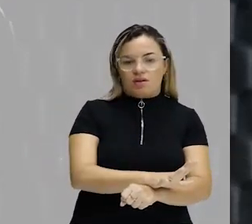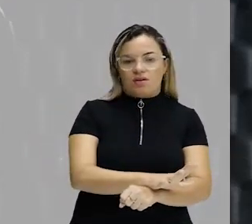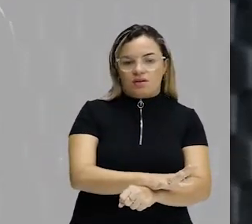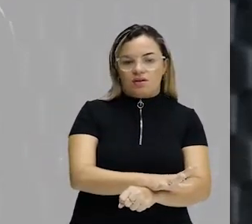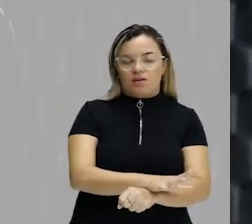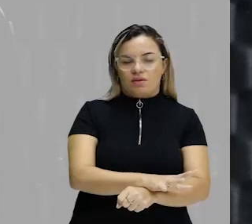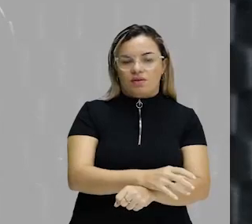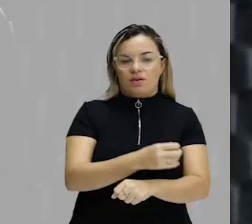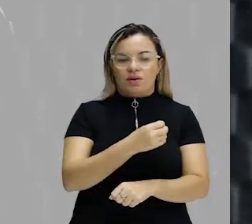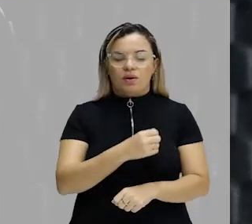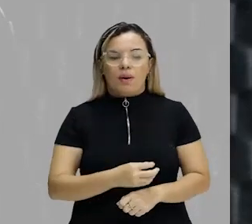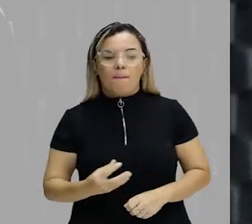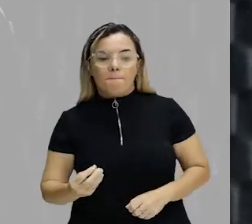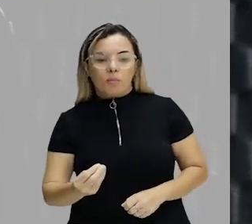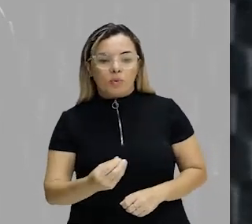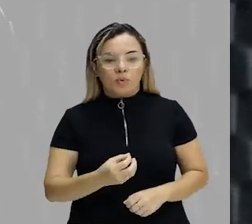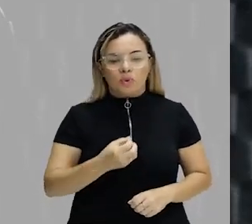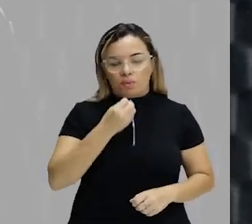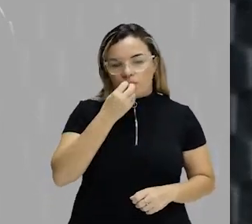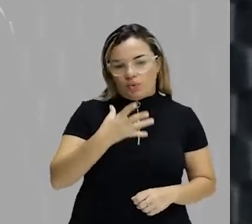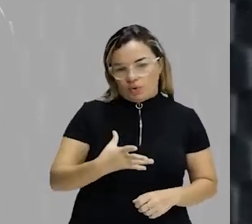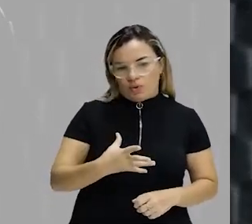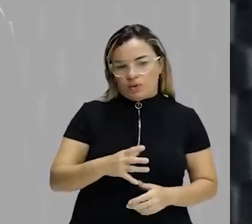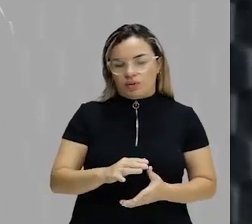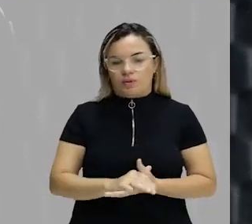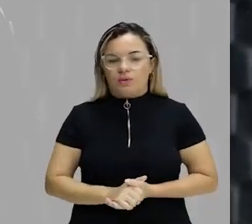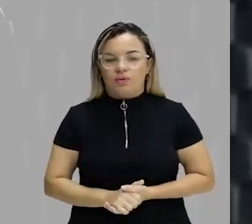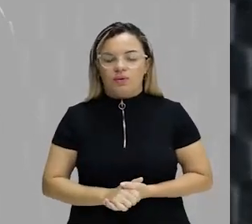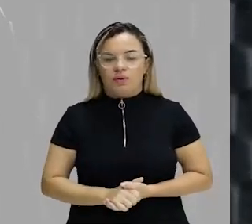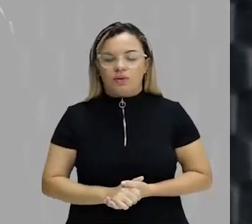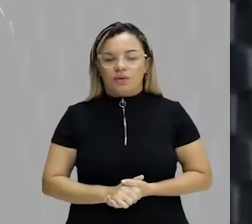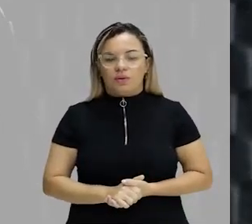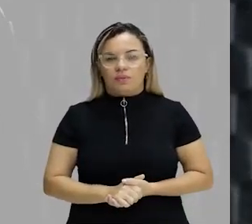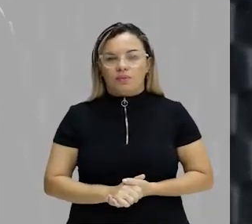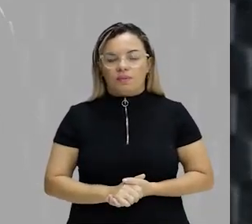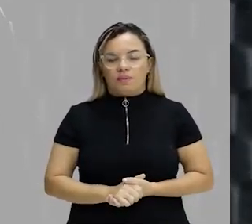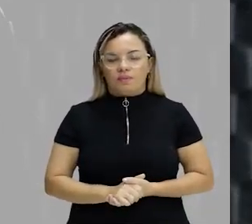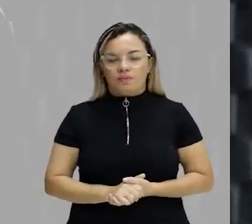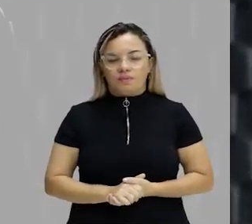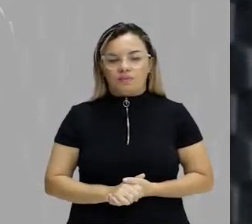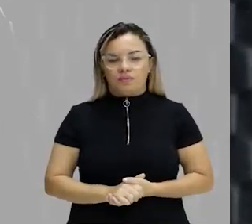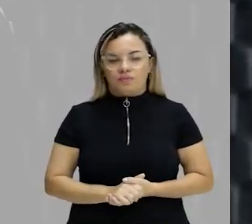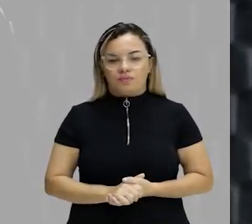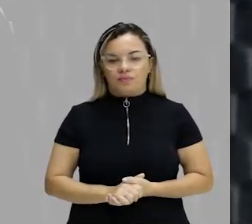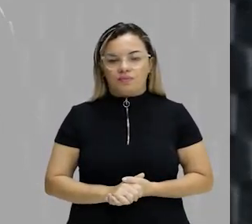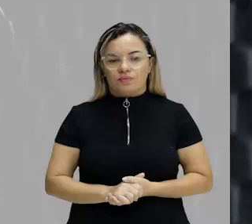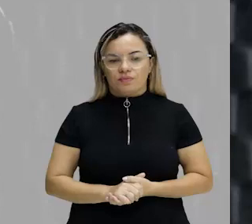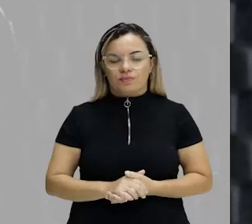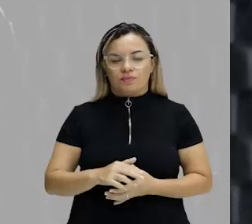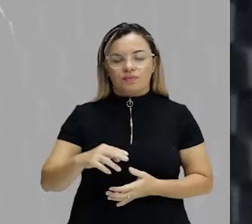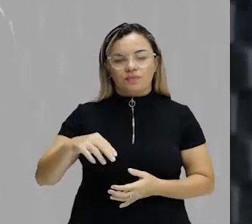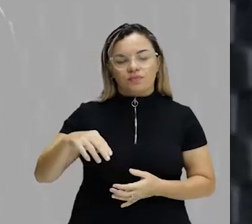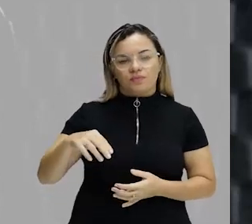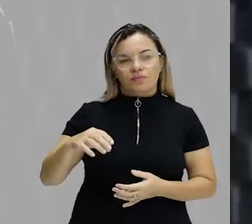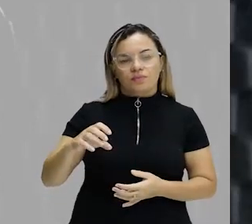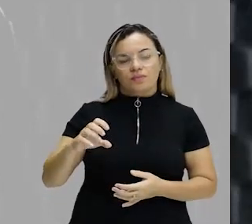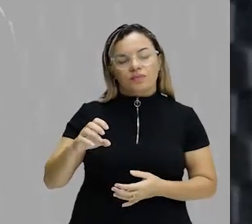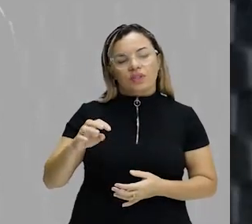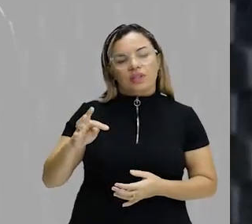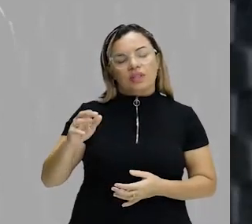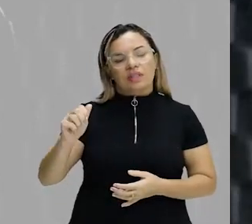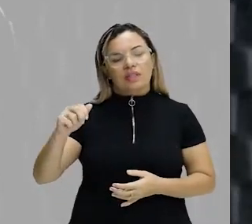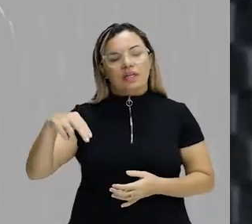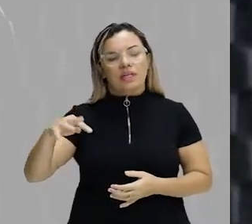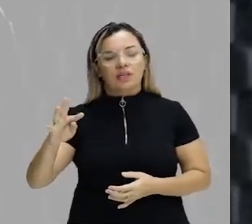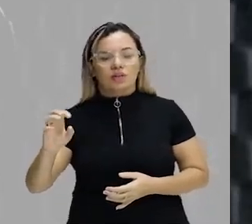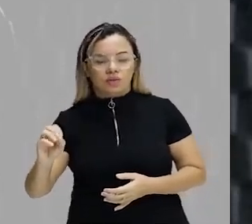entenderam? Os diria e vos diria malcriado muitas e boas. Contanto que fosse eu, Vieira, o padre, e